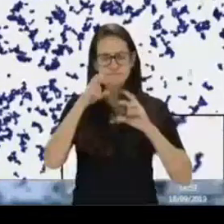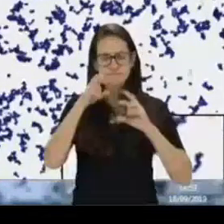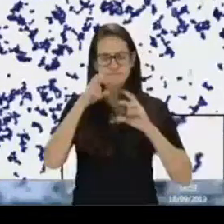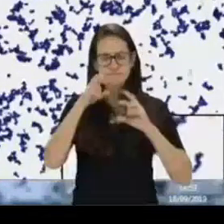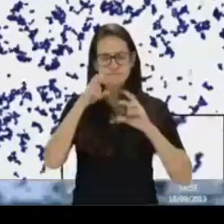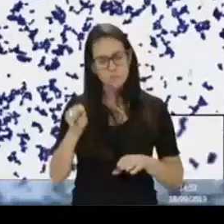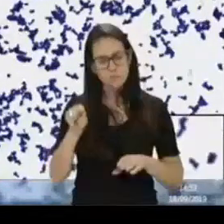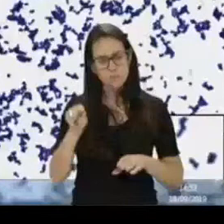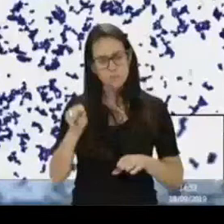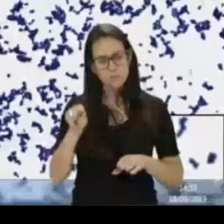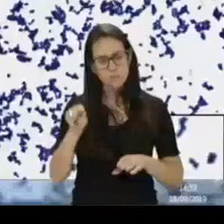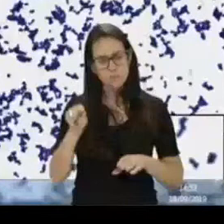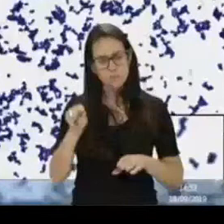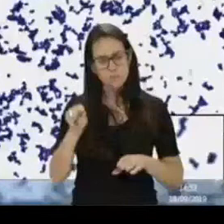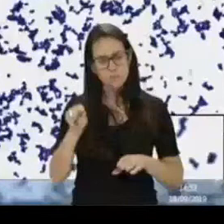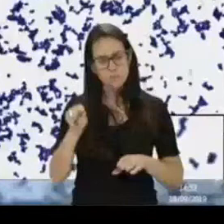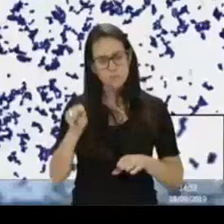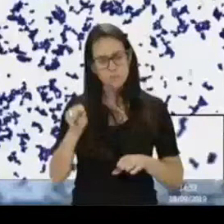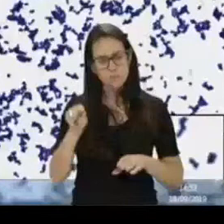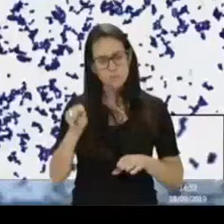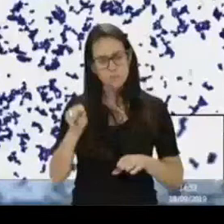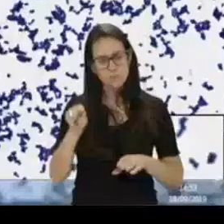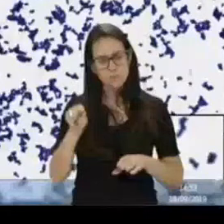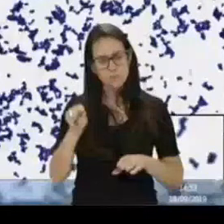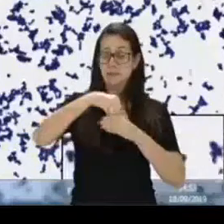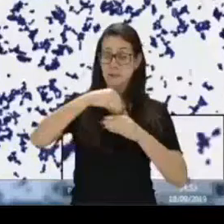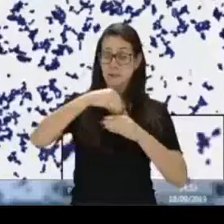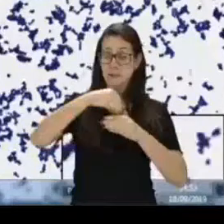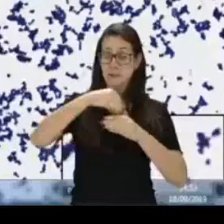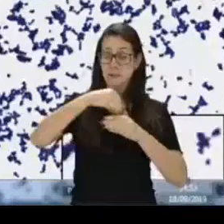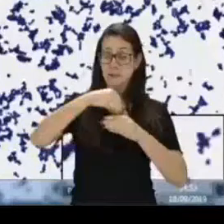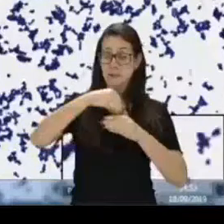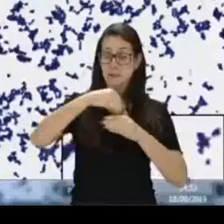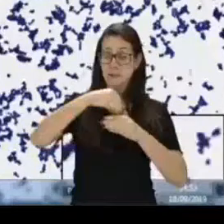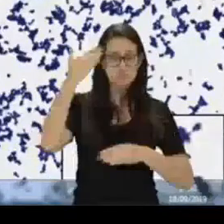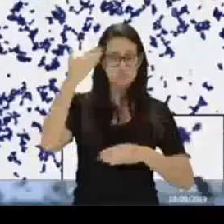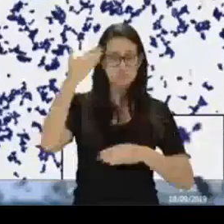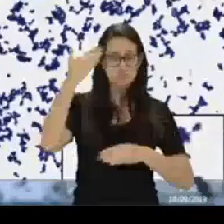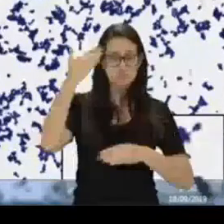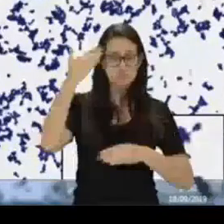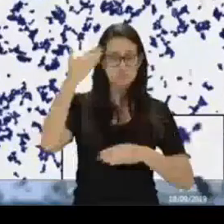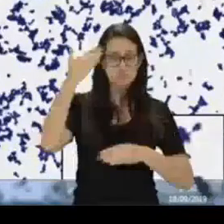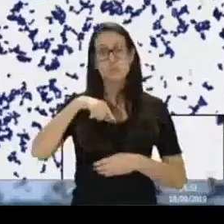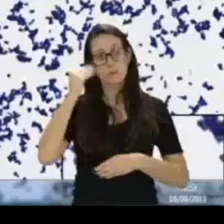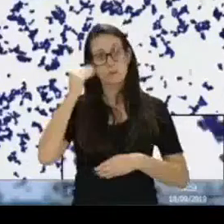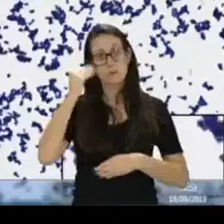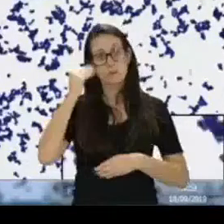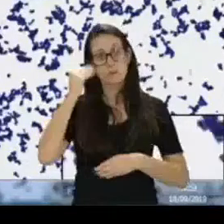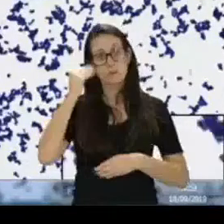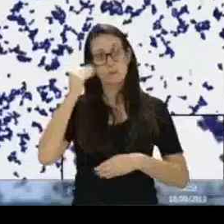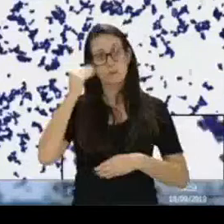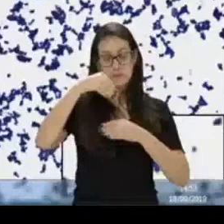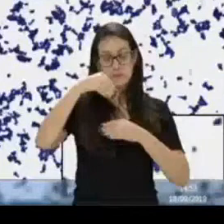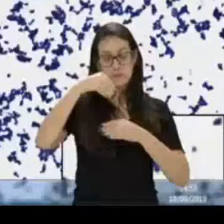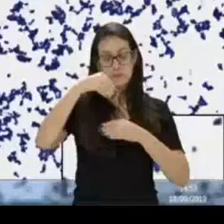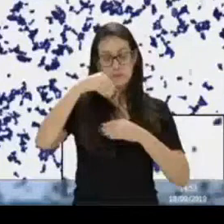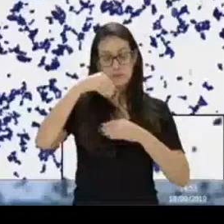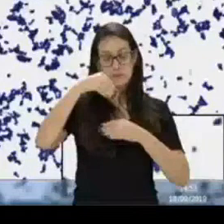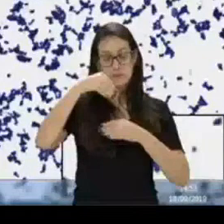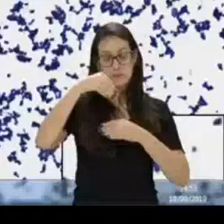não observamos a parede celular. Nós inferimos que ali nós temos uma parede celular delimitando,